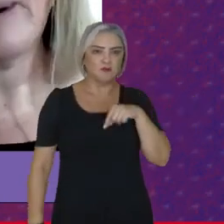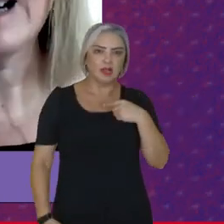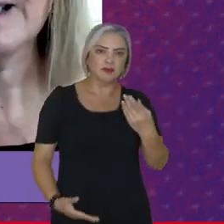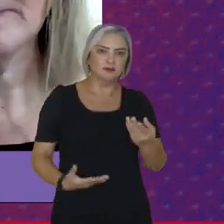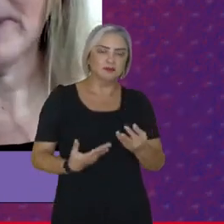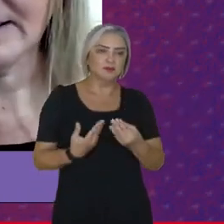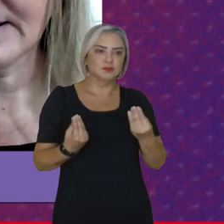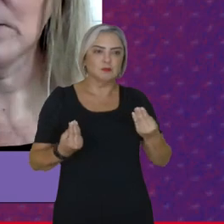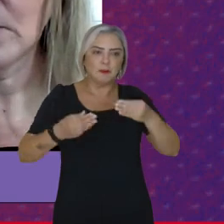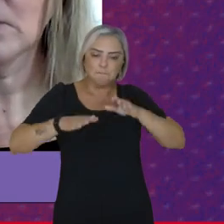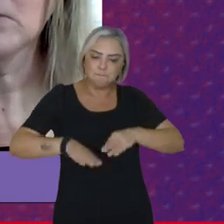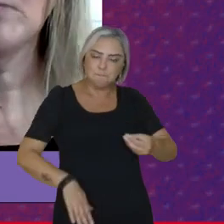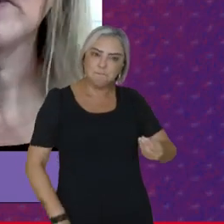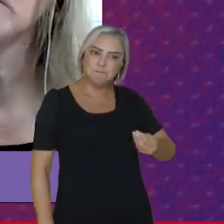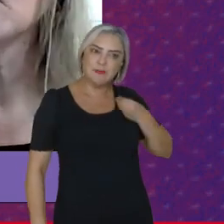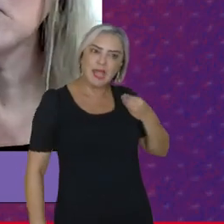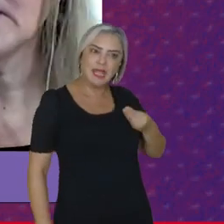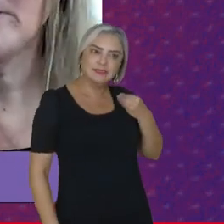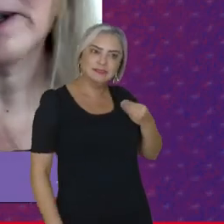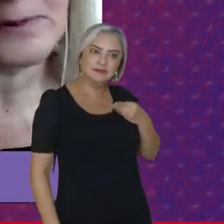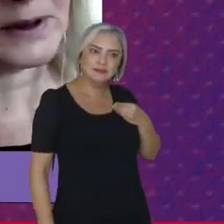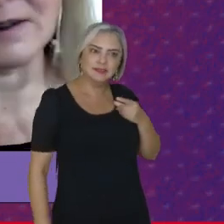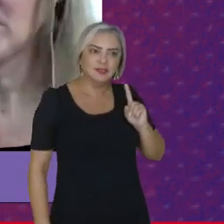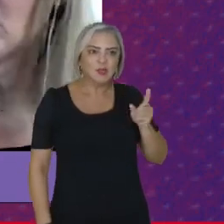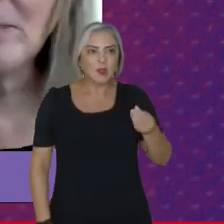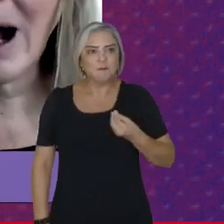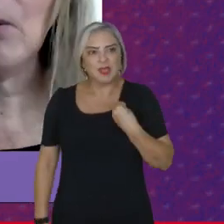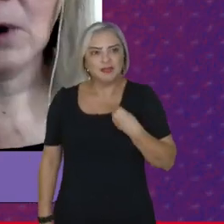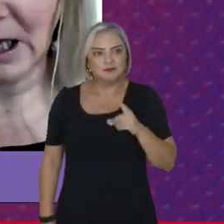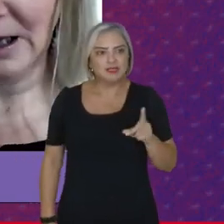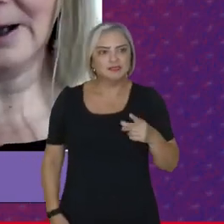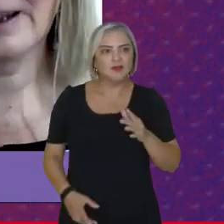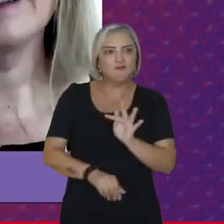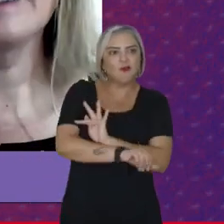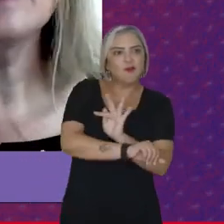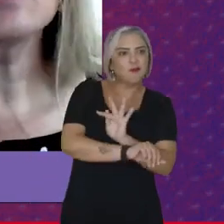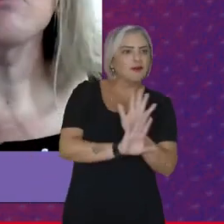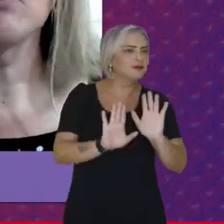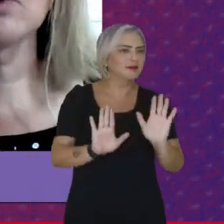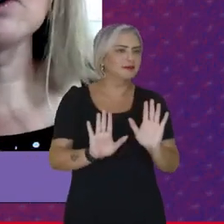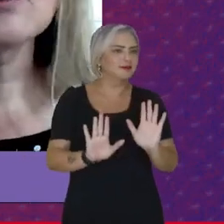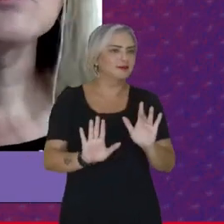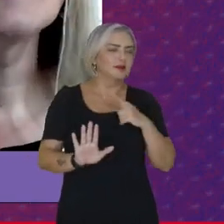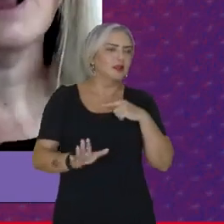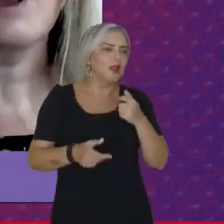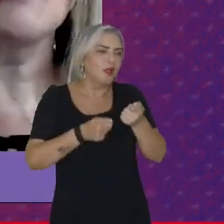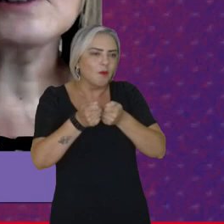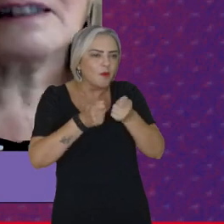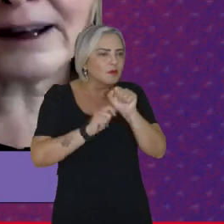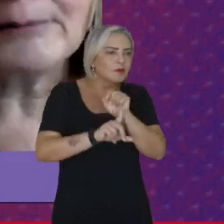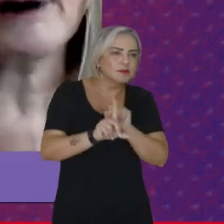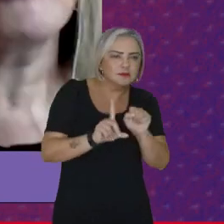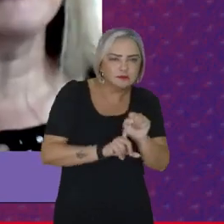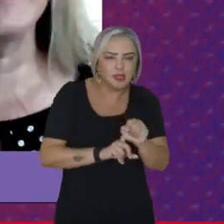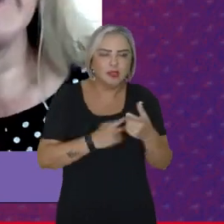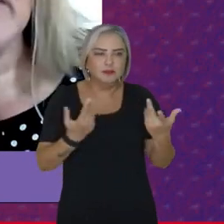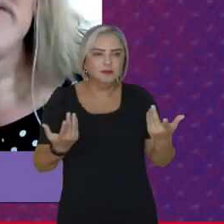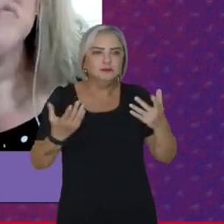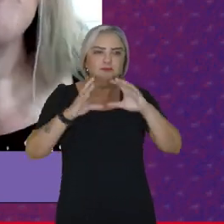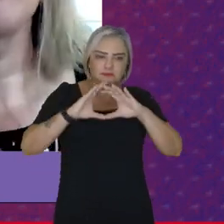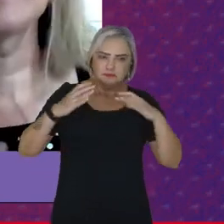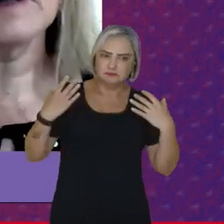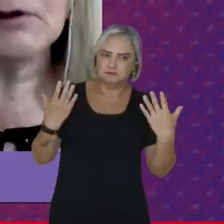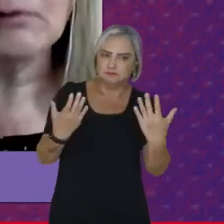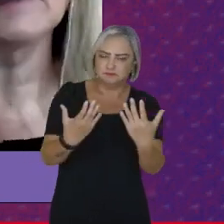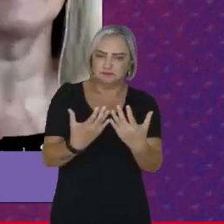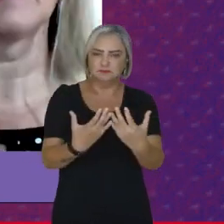uma participação, eu não estou falando só da participação formal, que exige o controle social, você está numa